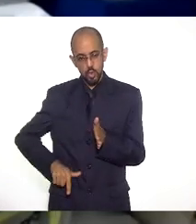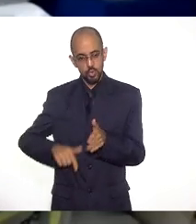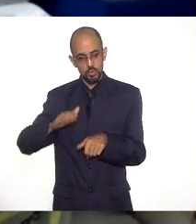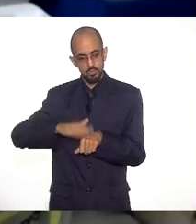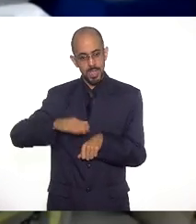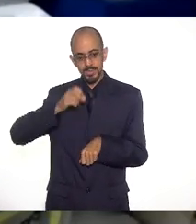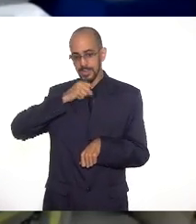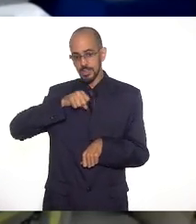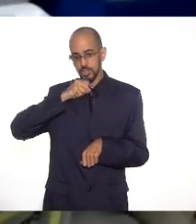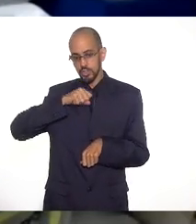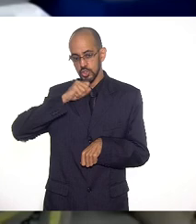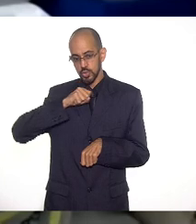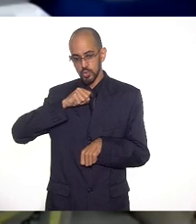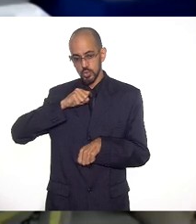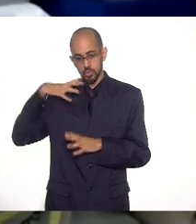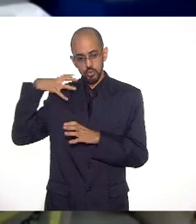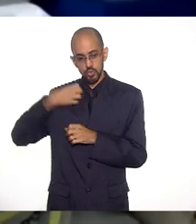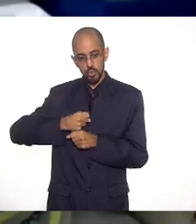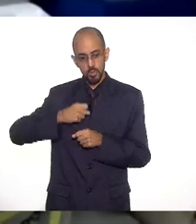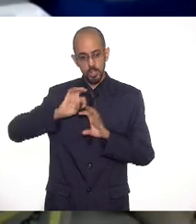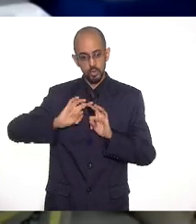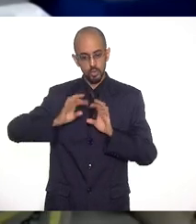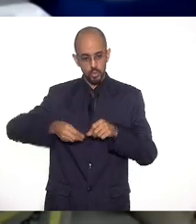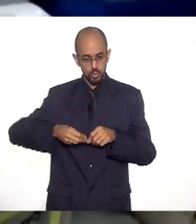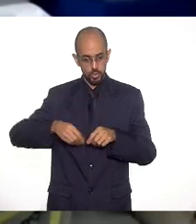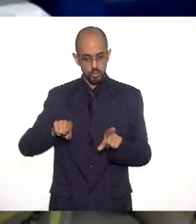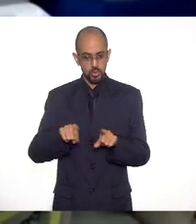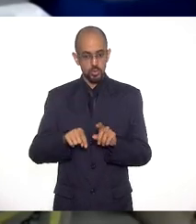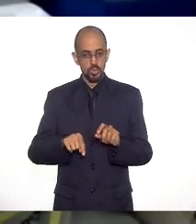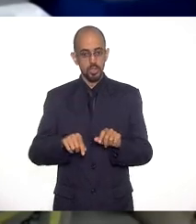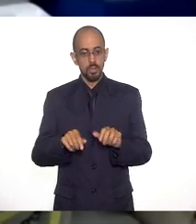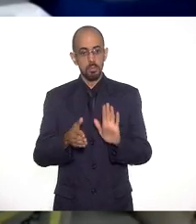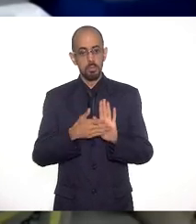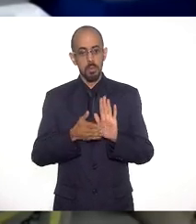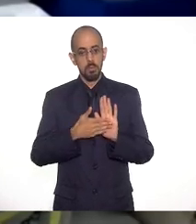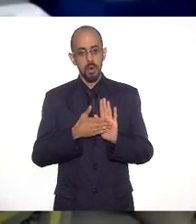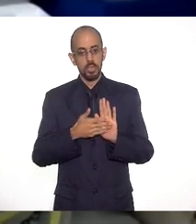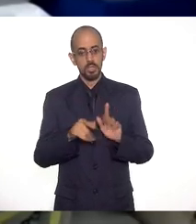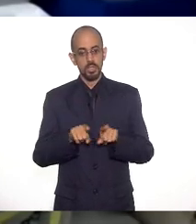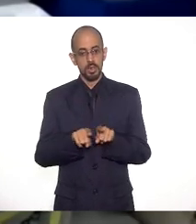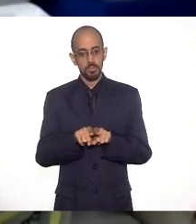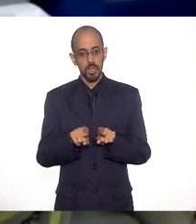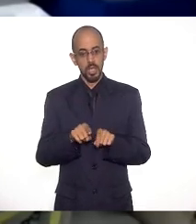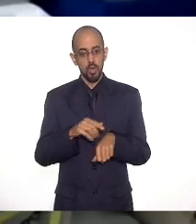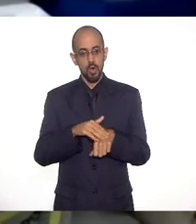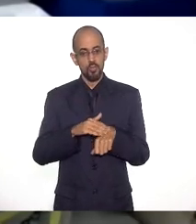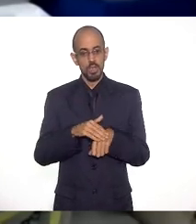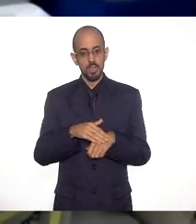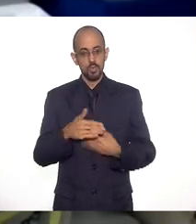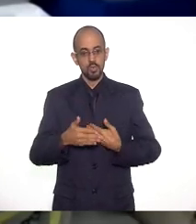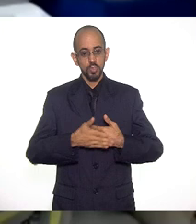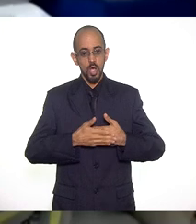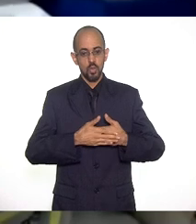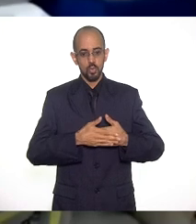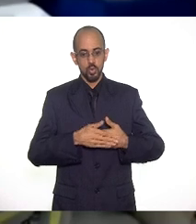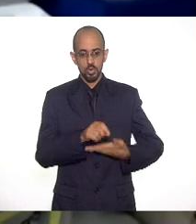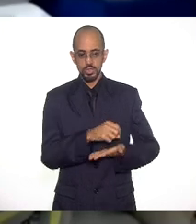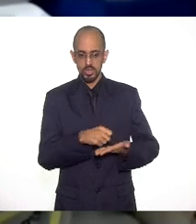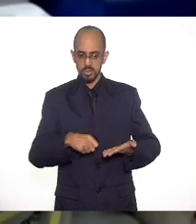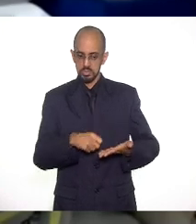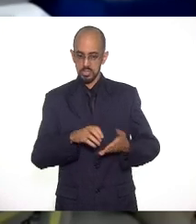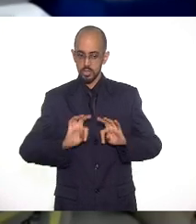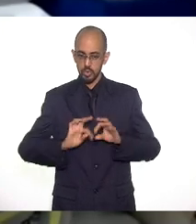Excelência mencionou, aglutina todos eles, se for o caso, propõe, deputado Márcio Pacheco, conversa com os autores, todos viram coautores,